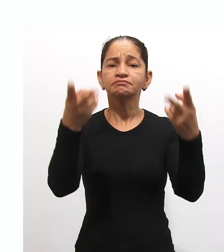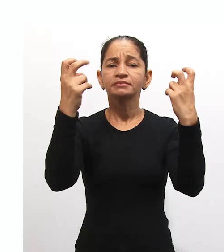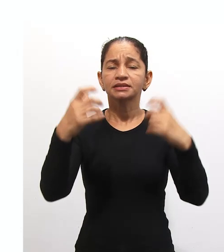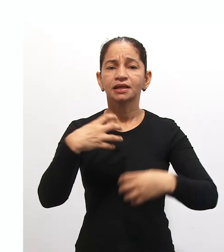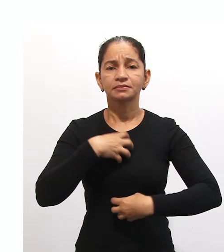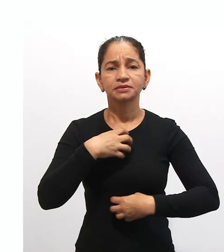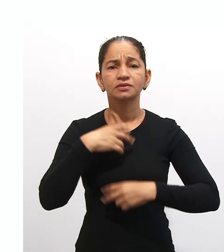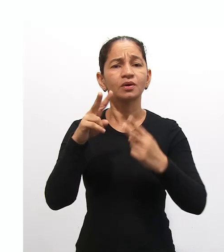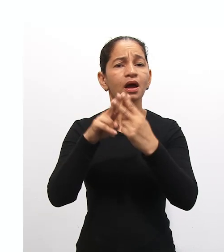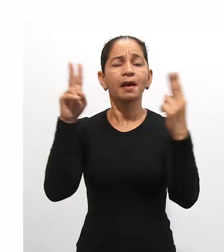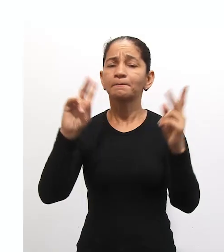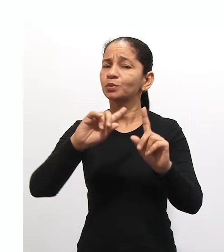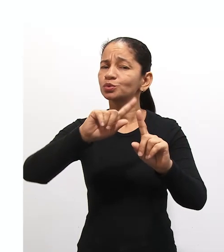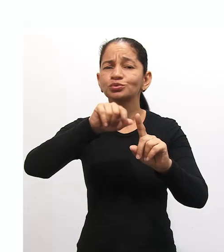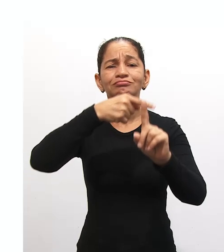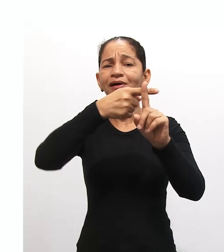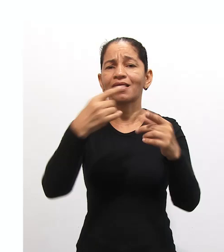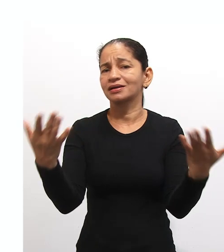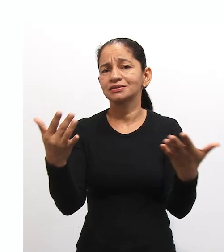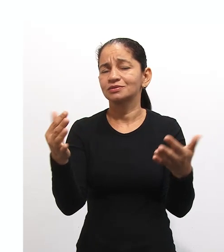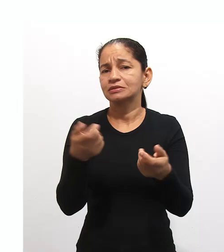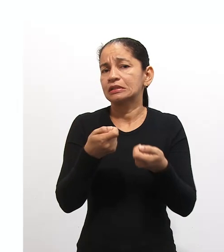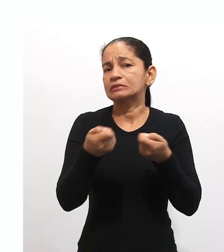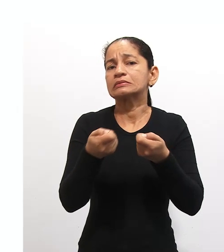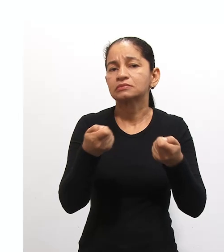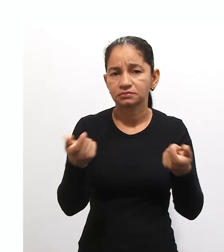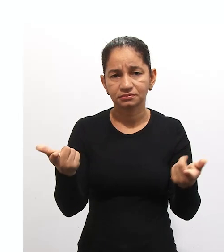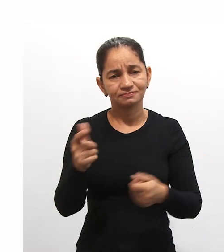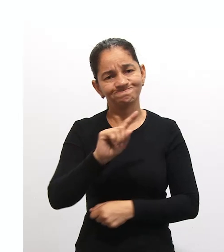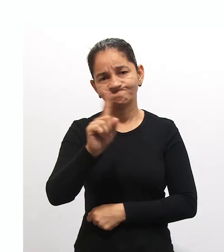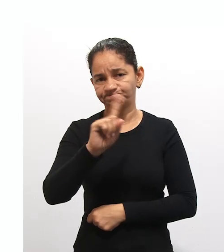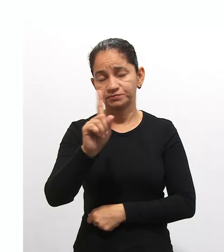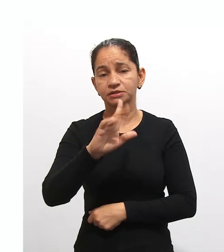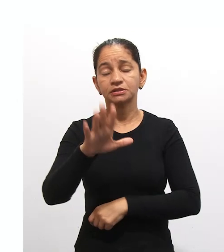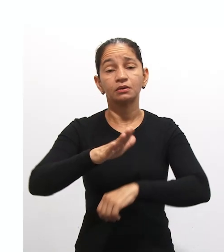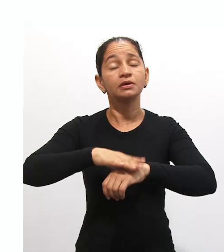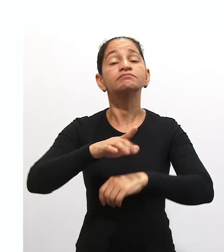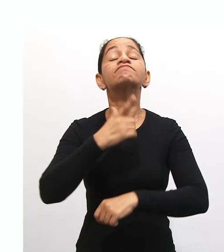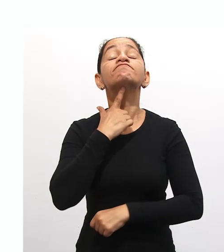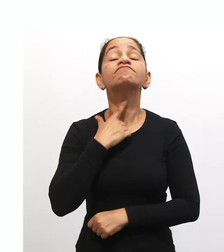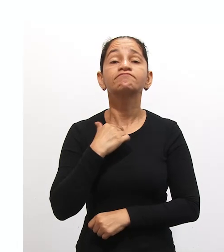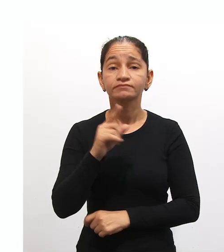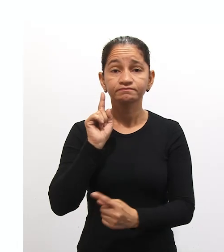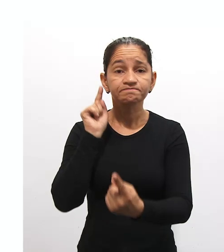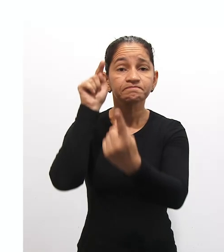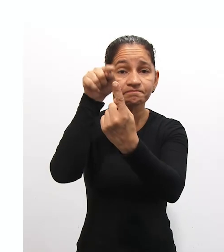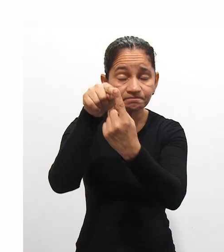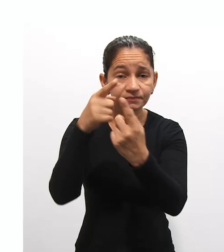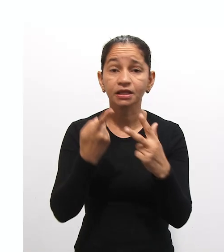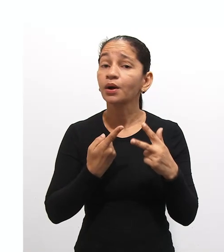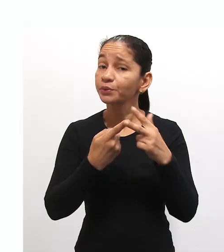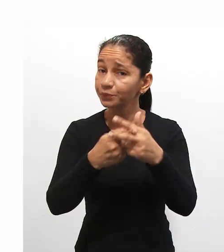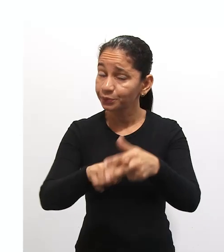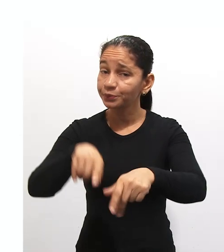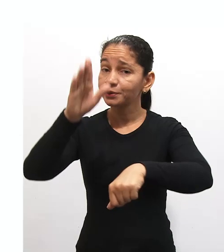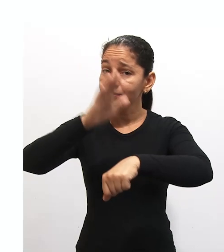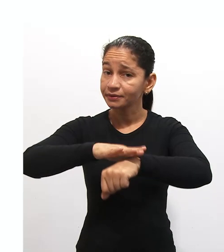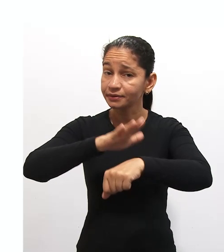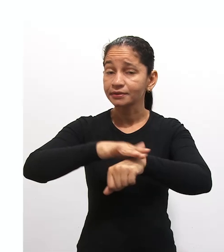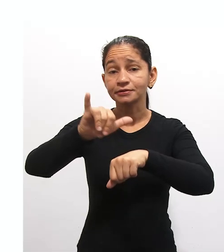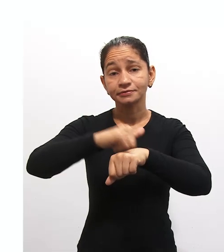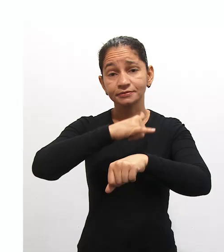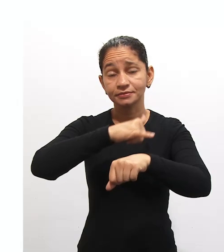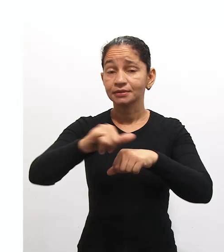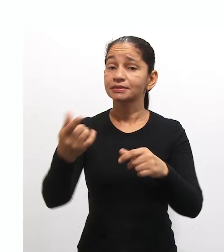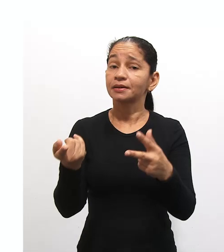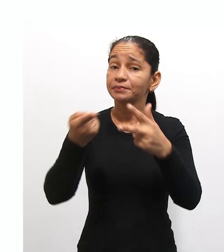liderar na EAD vai além da liderança e controle. Envolve inspiração, medicação pedagógica, alinhamento